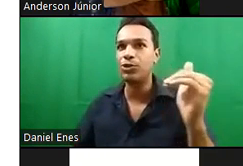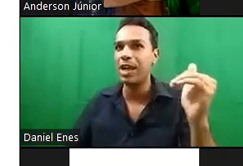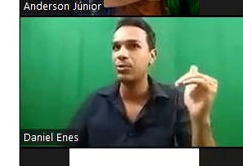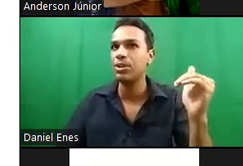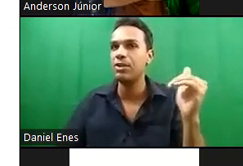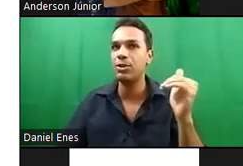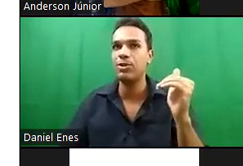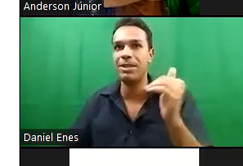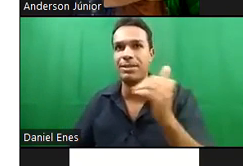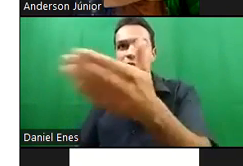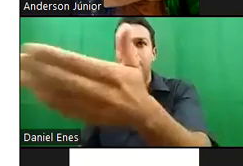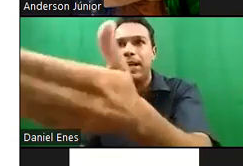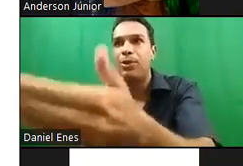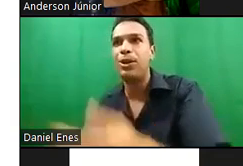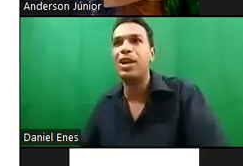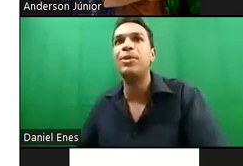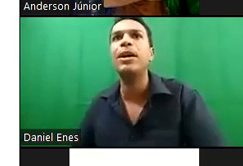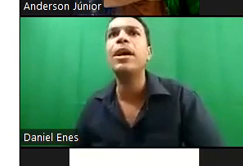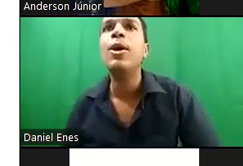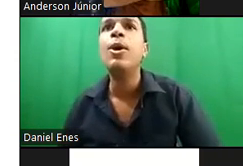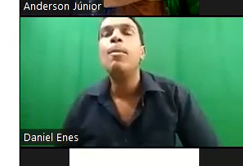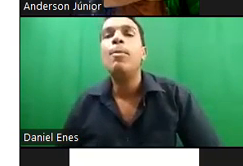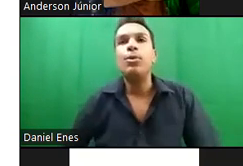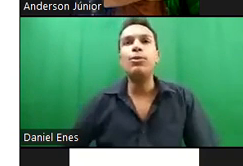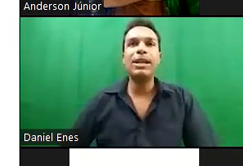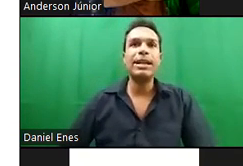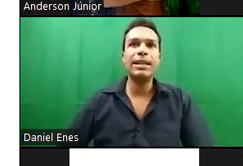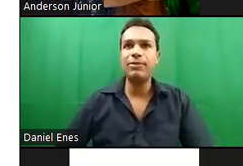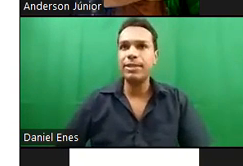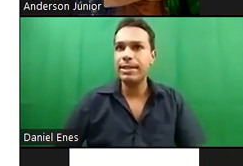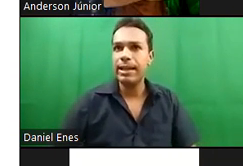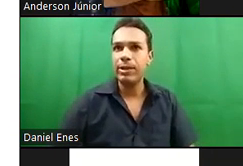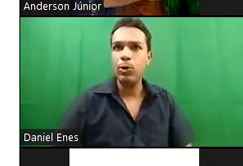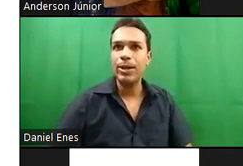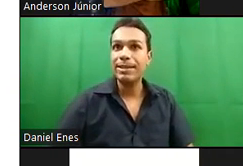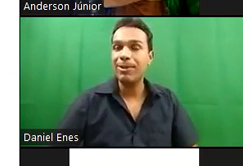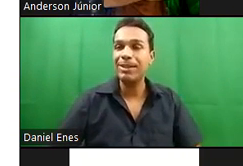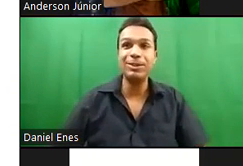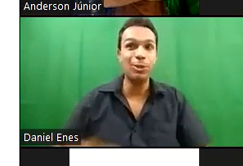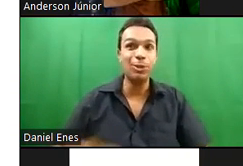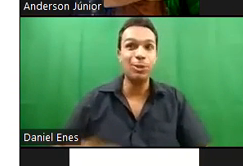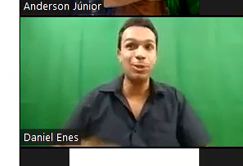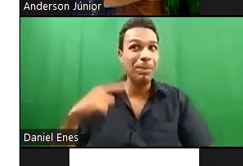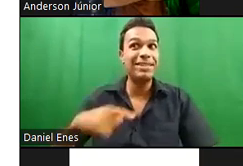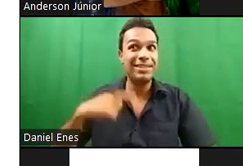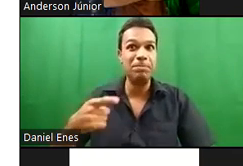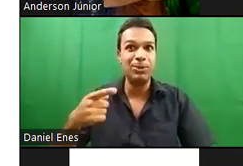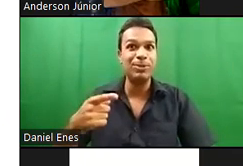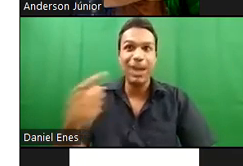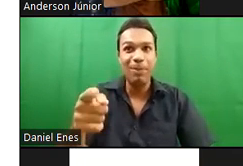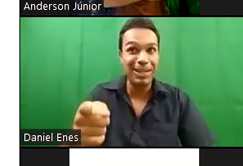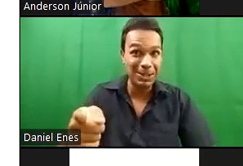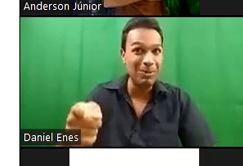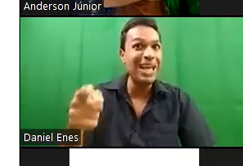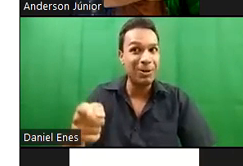do chat, não tinha visto a sua mensagem. Obrigado, Rogério, por falar que ela fez essa colocação aí. Então, percebam que é